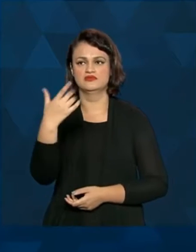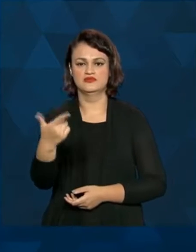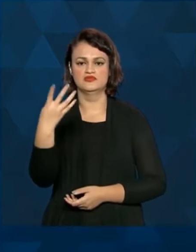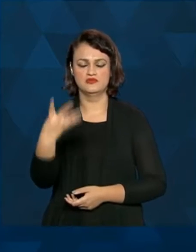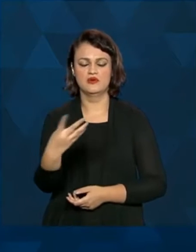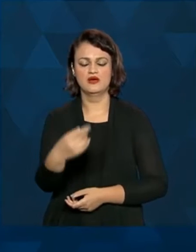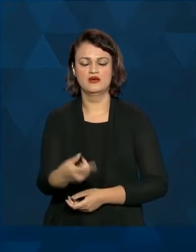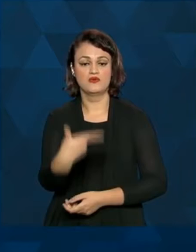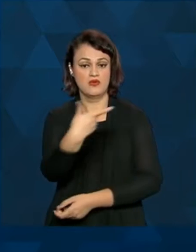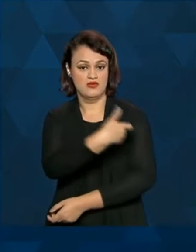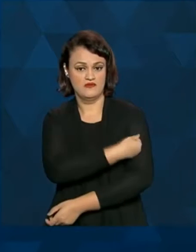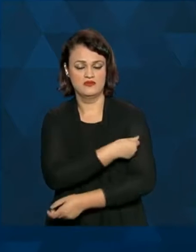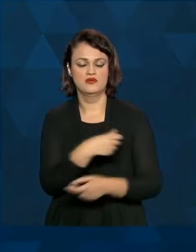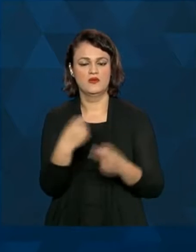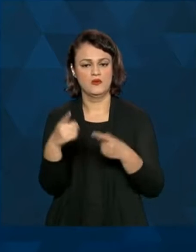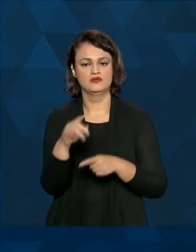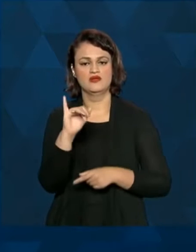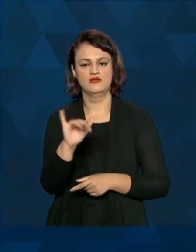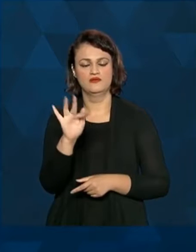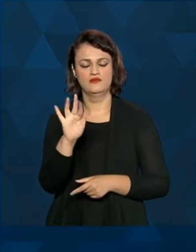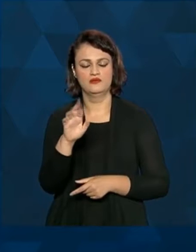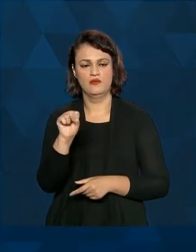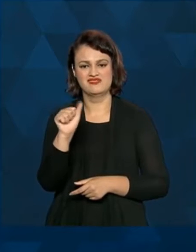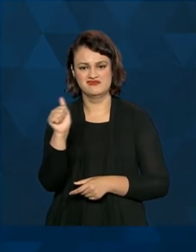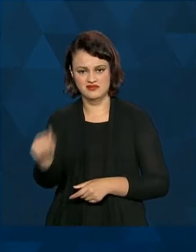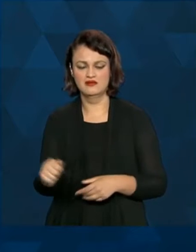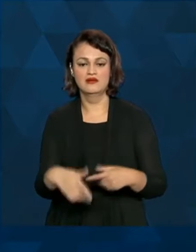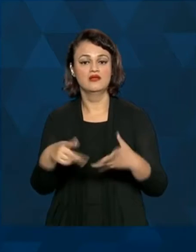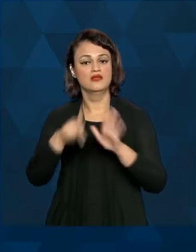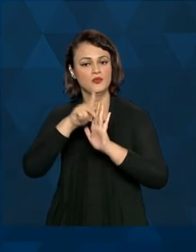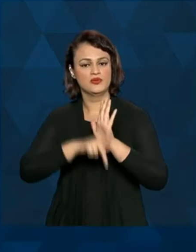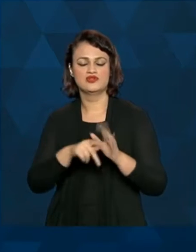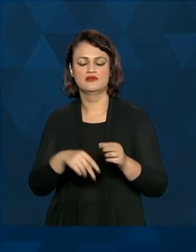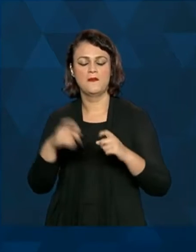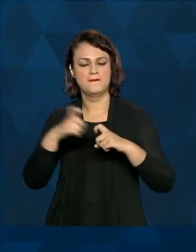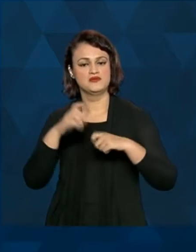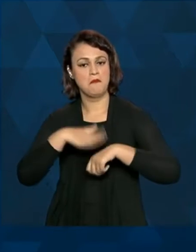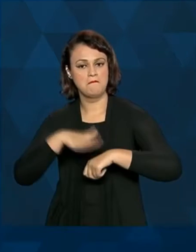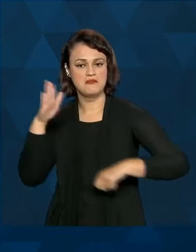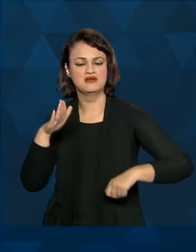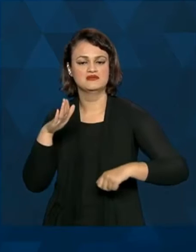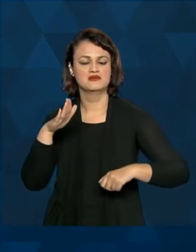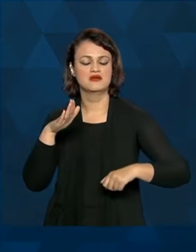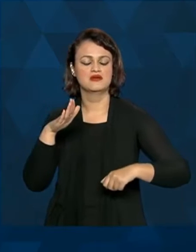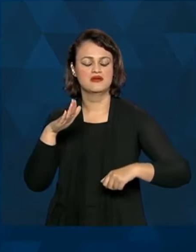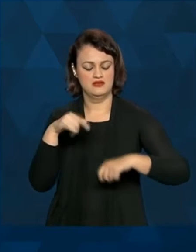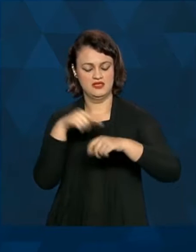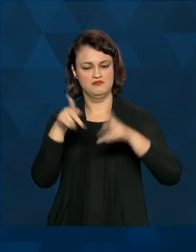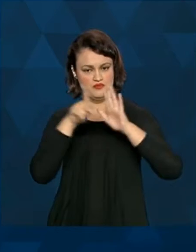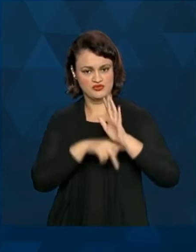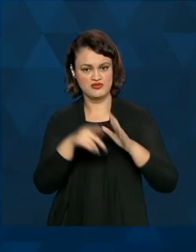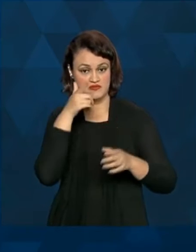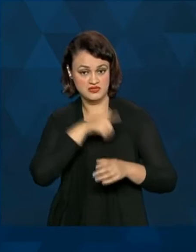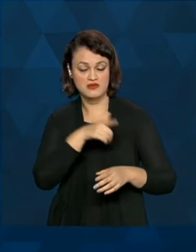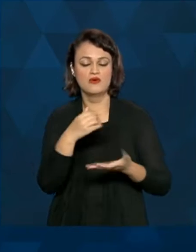1.424.400 doses de vacina contra a influenza e o programa Mais Médicos, por intermédio do programa Mais Médicos,